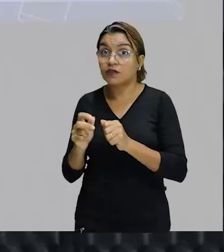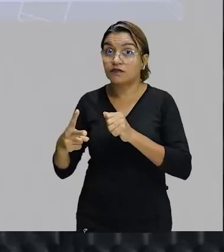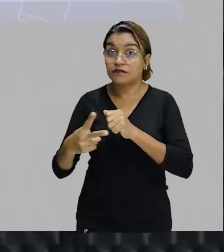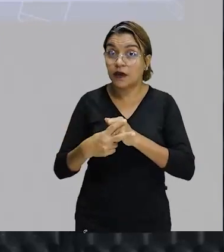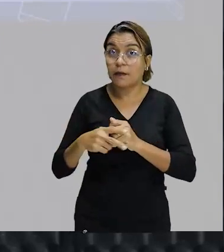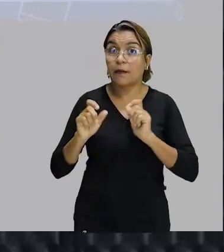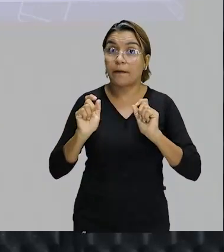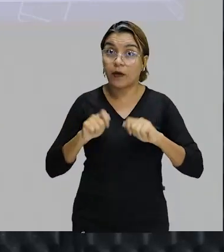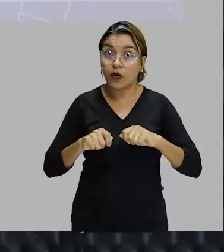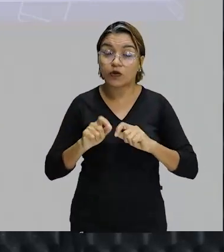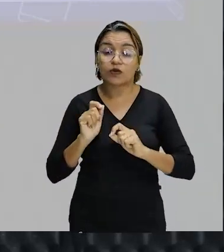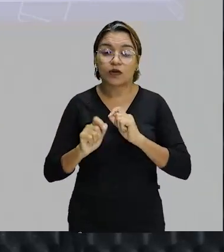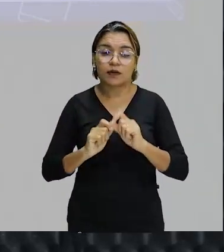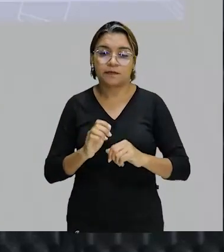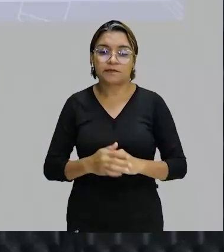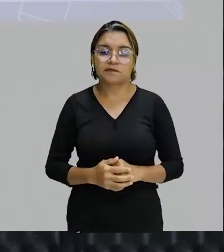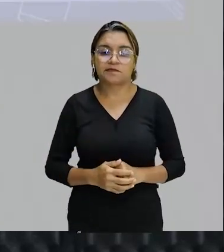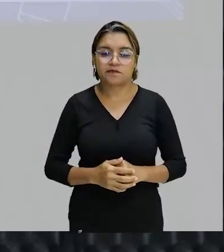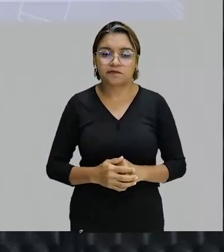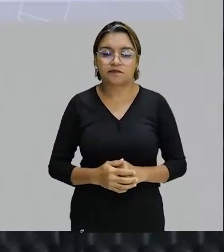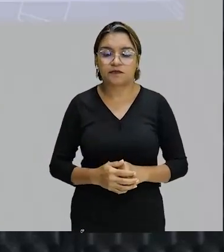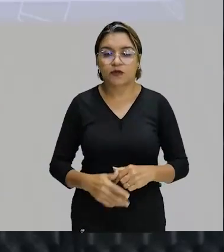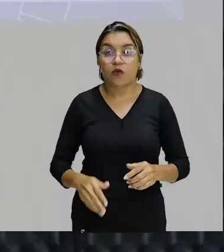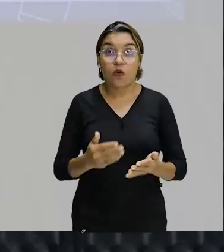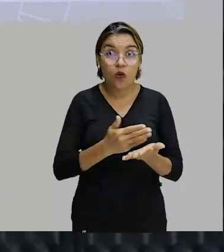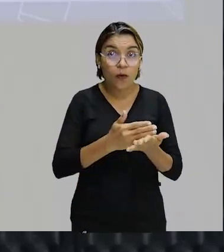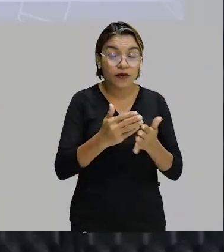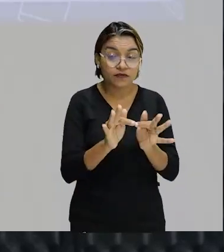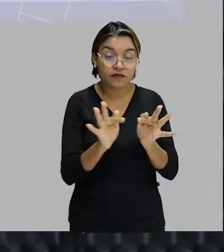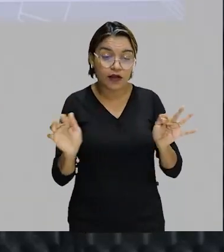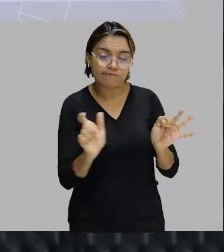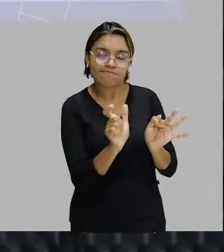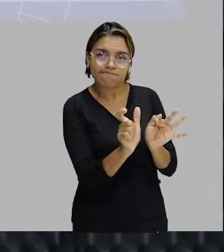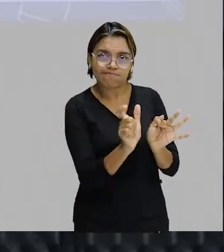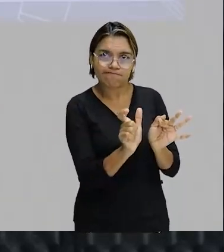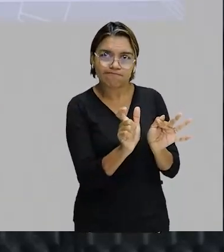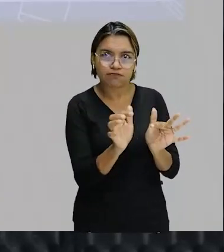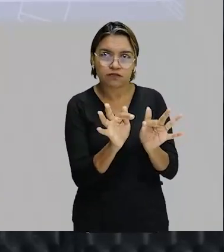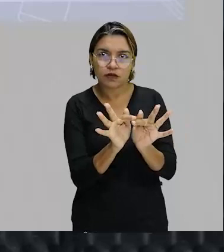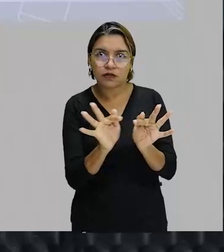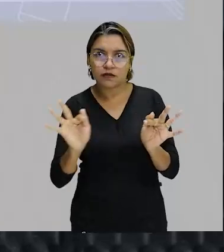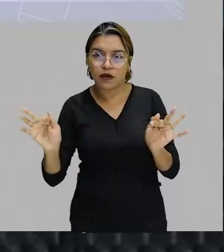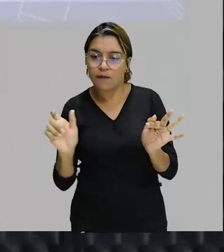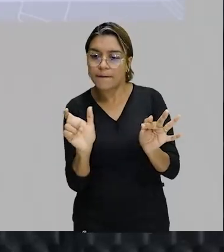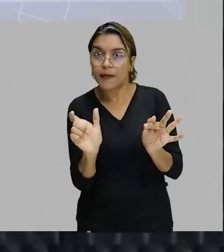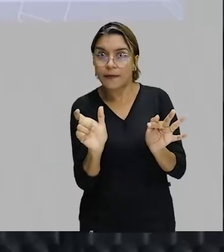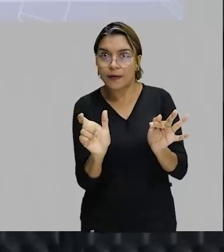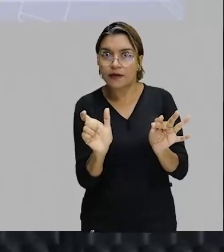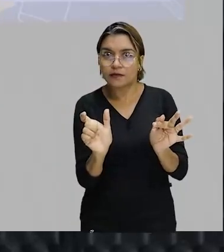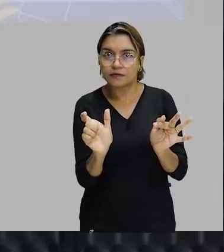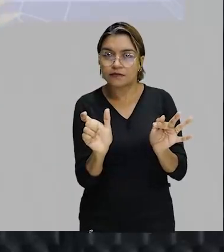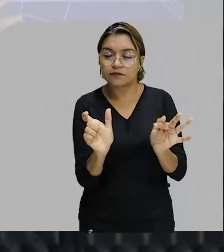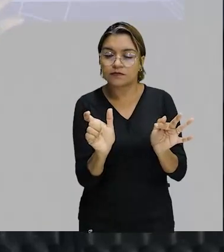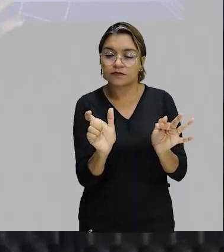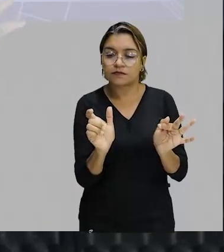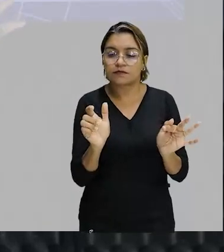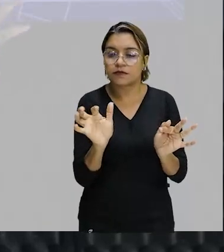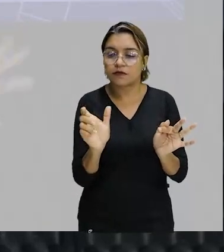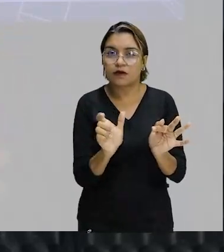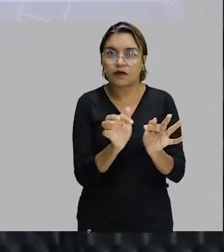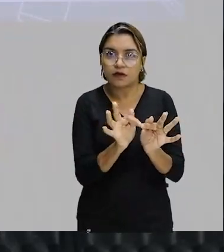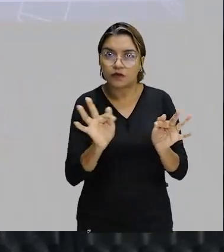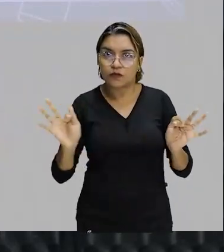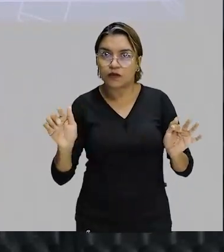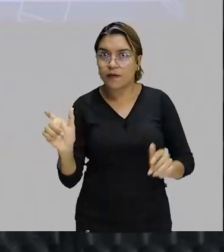ser front position, começo da frase, mid position, no meio da frase, ou end